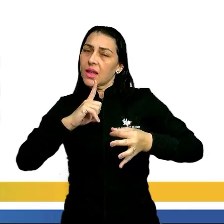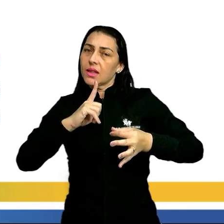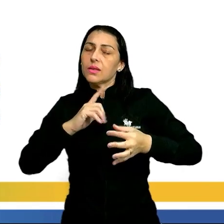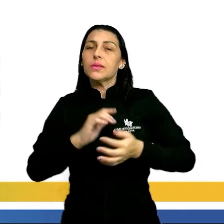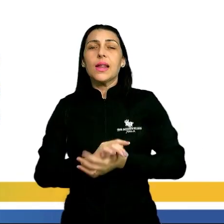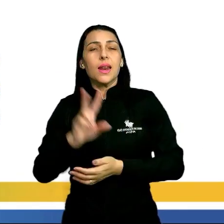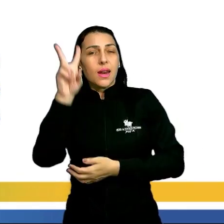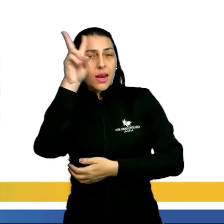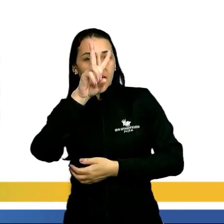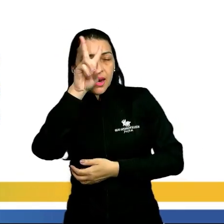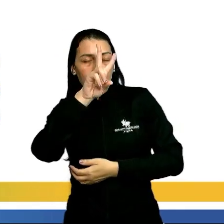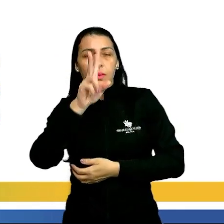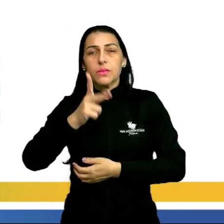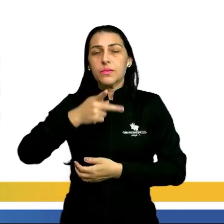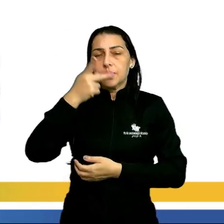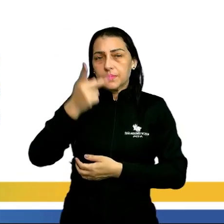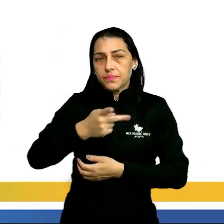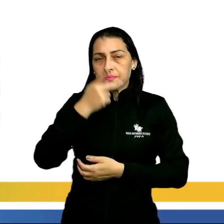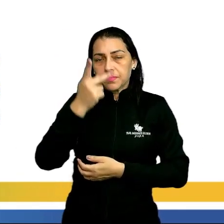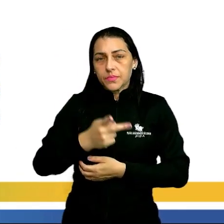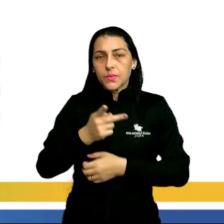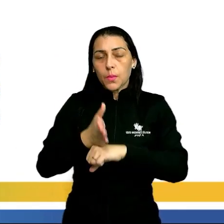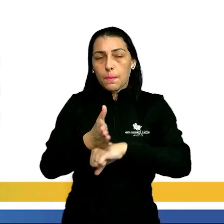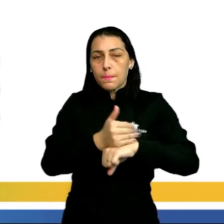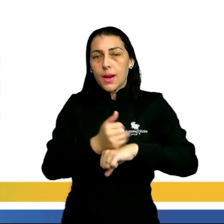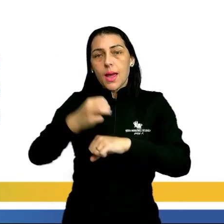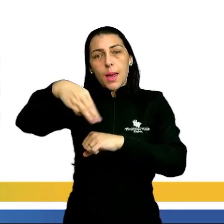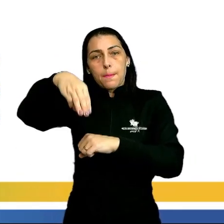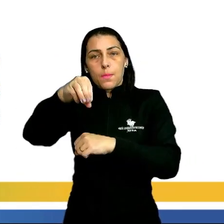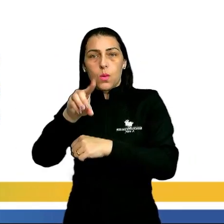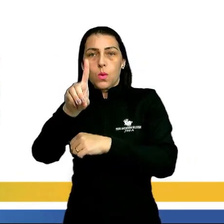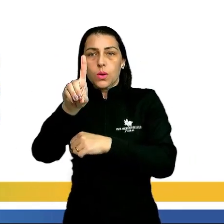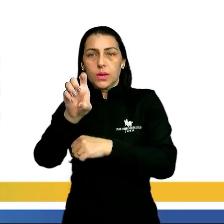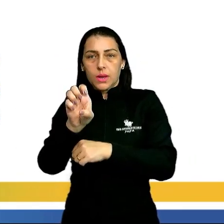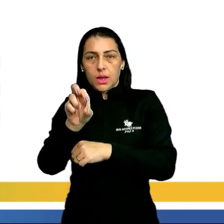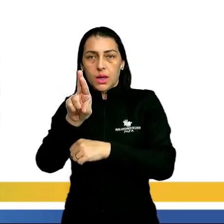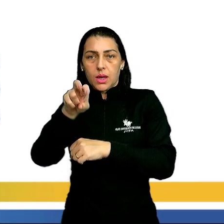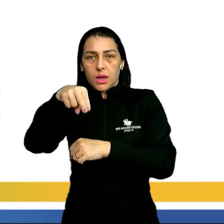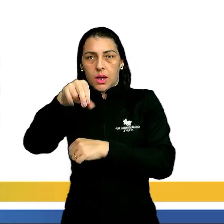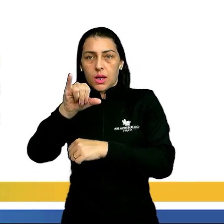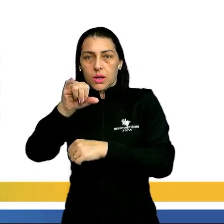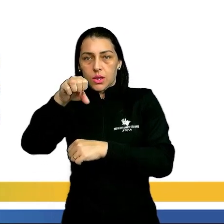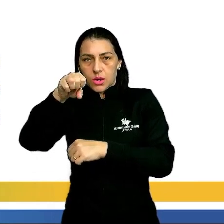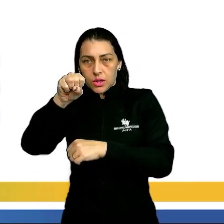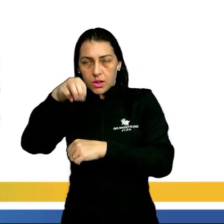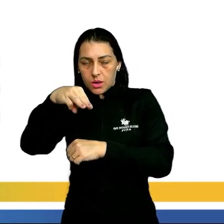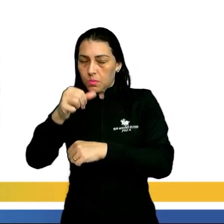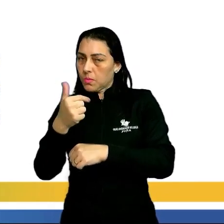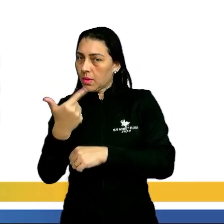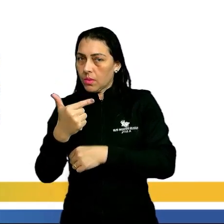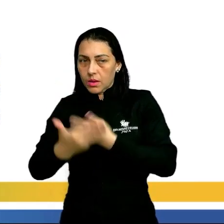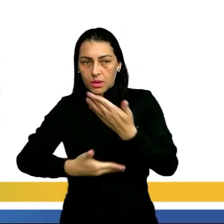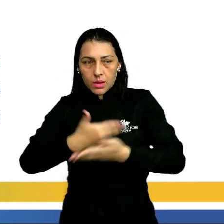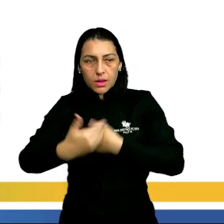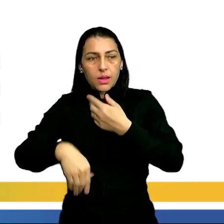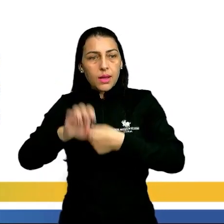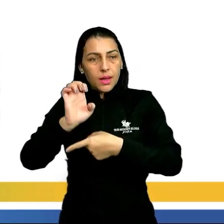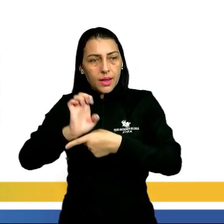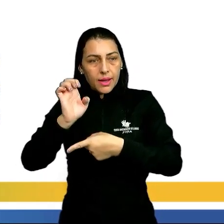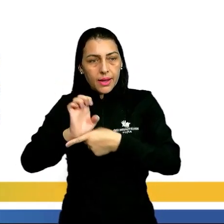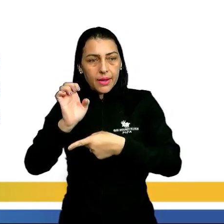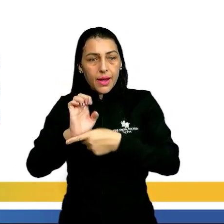existencial. Então, lembra que nós estamos falando do pré-modernismo? Então, nós não temos essa relação aí, tá?